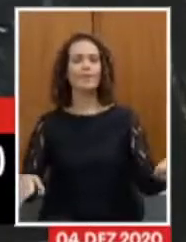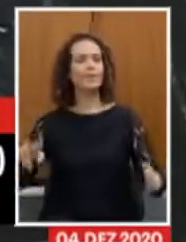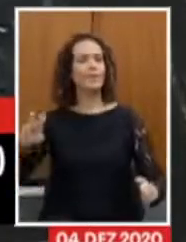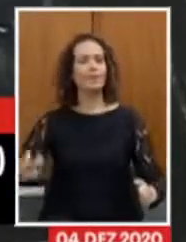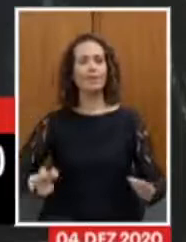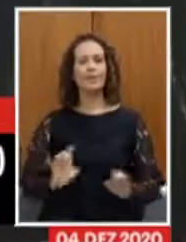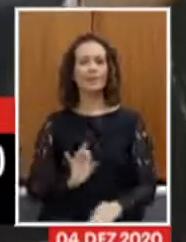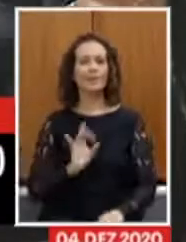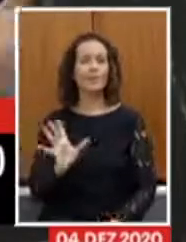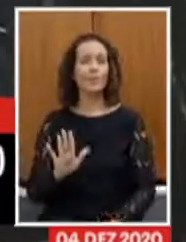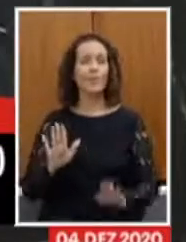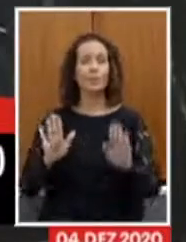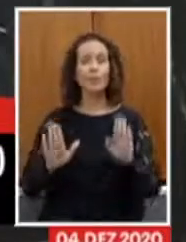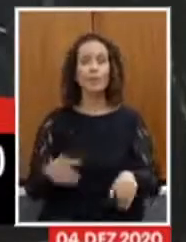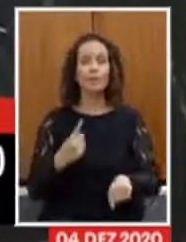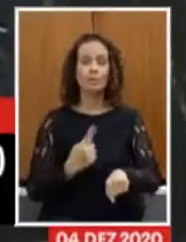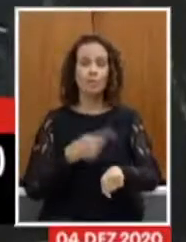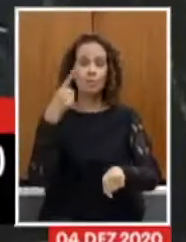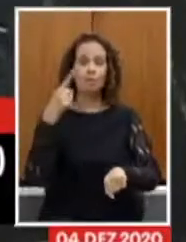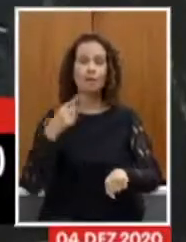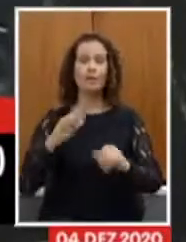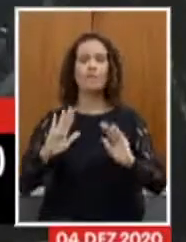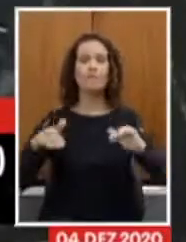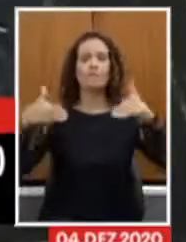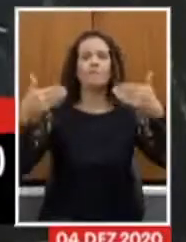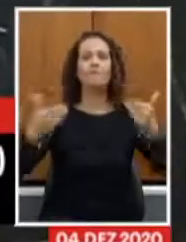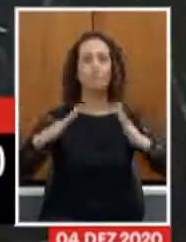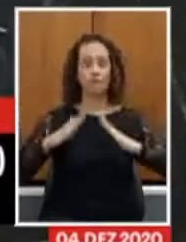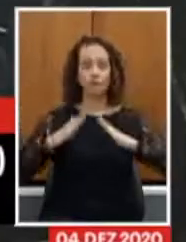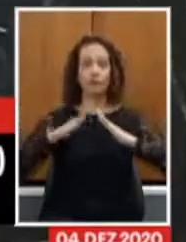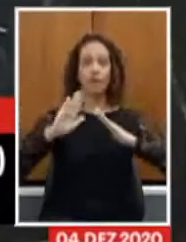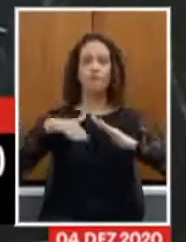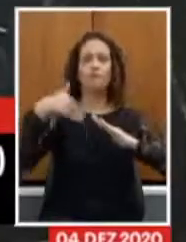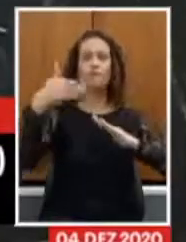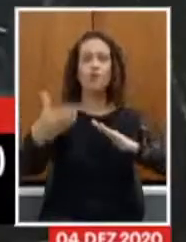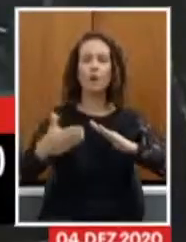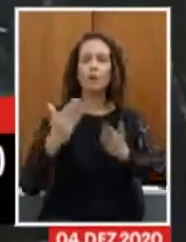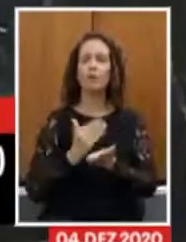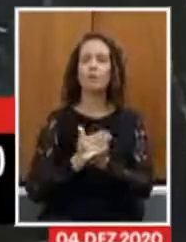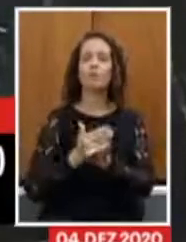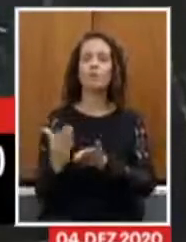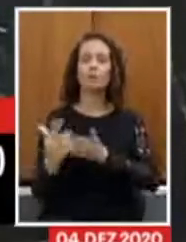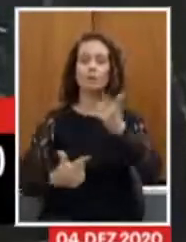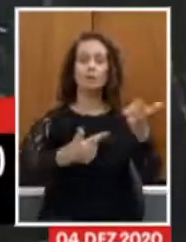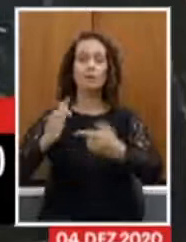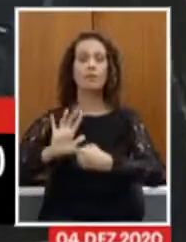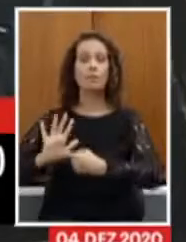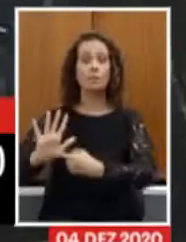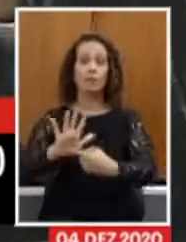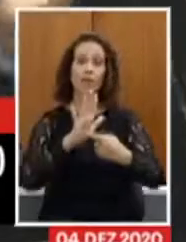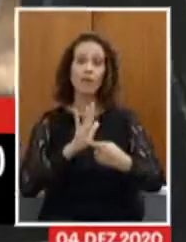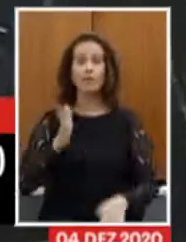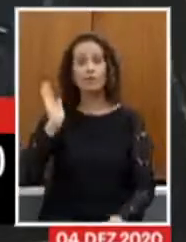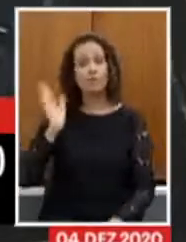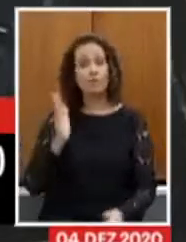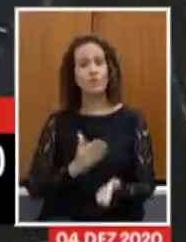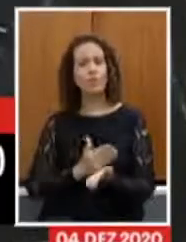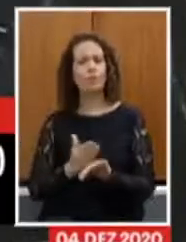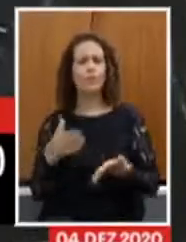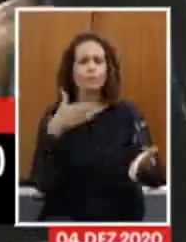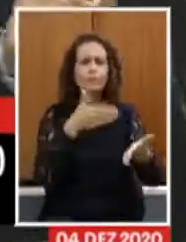projeto. Só que a hora que ele sai para fora da sua casa para colocar aquilo na prática, ele já começa a ter os grandes